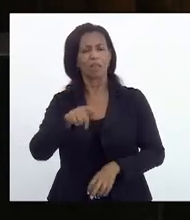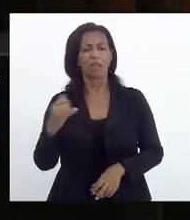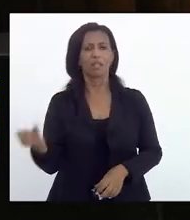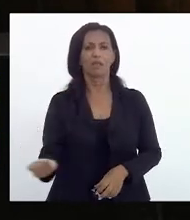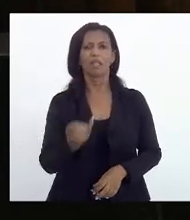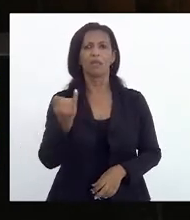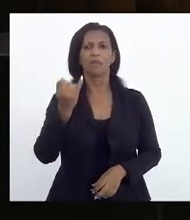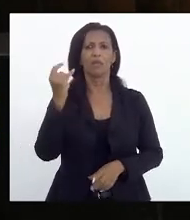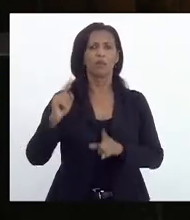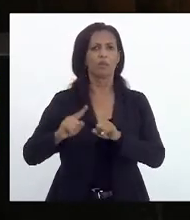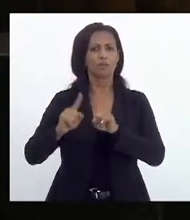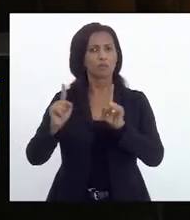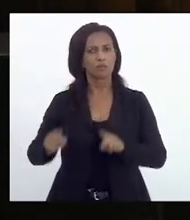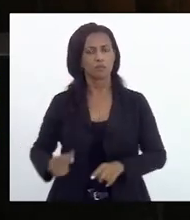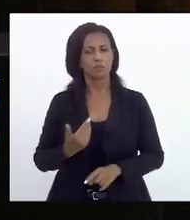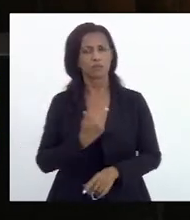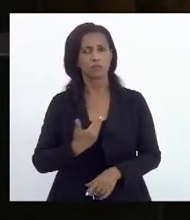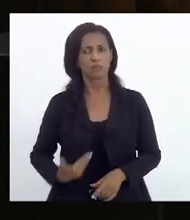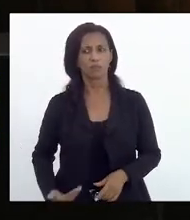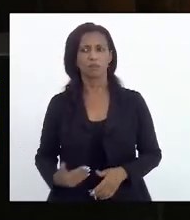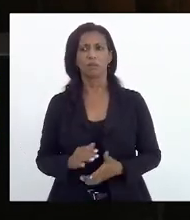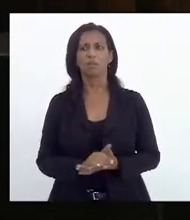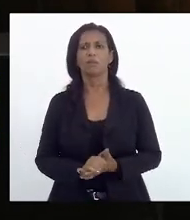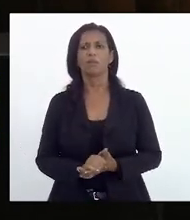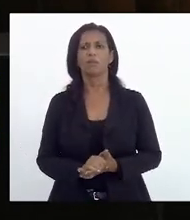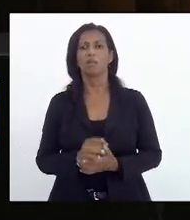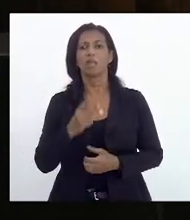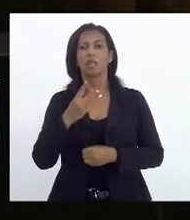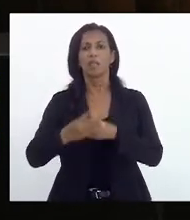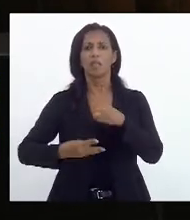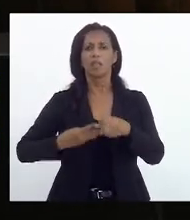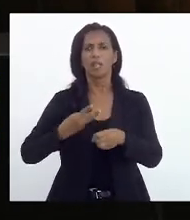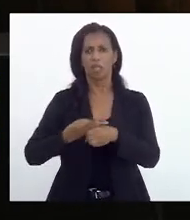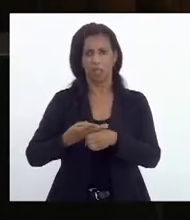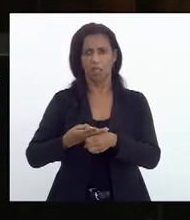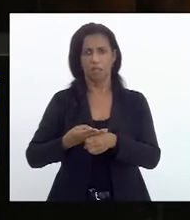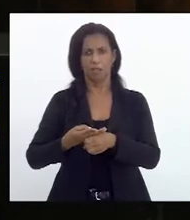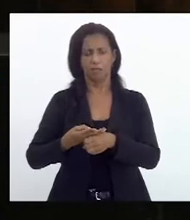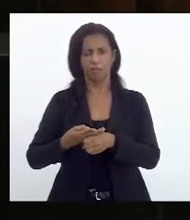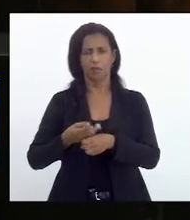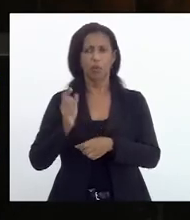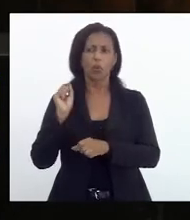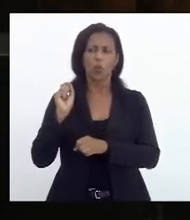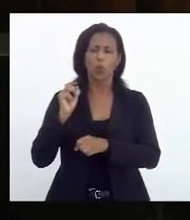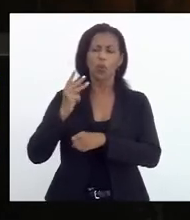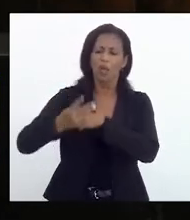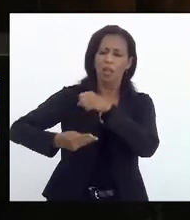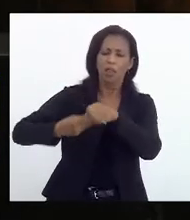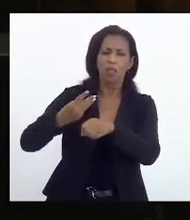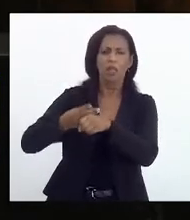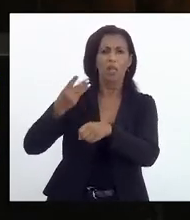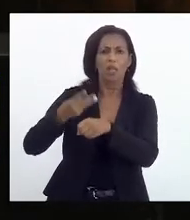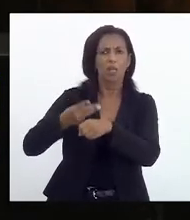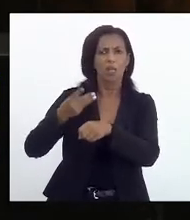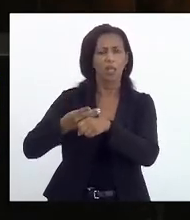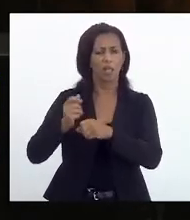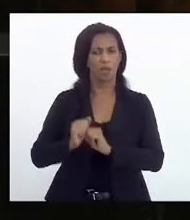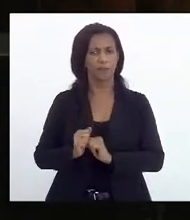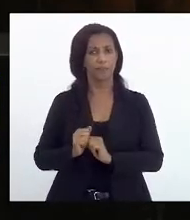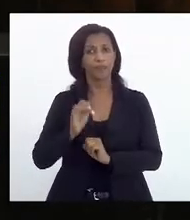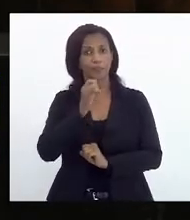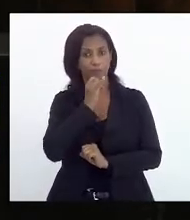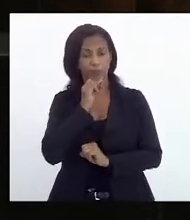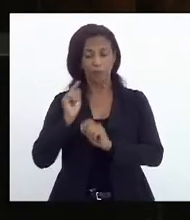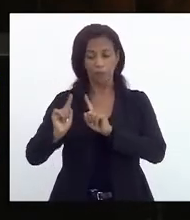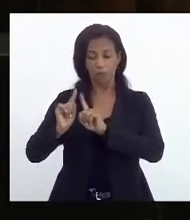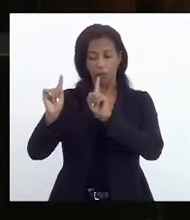para o funcionalismo público que é o triénio e o que é que é o triénio funcionário